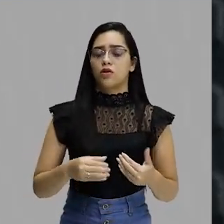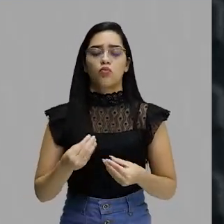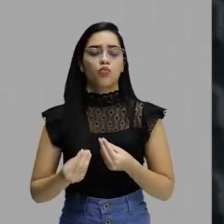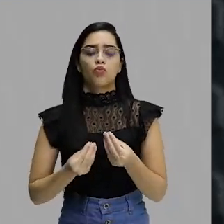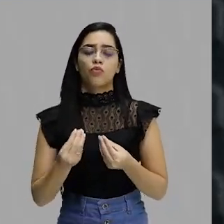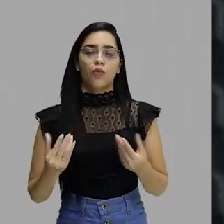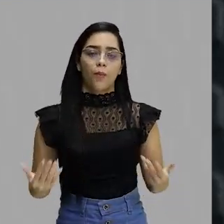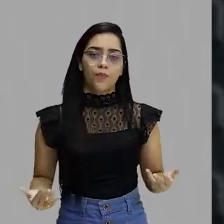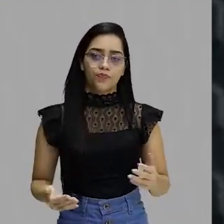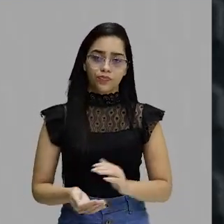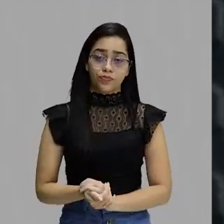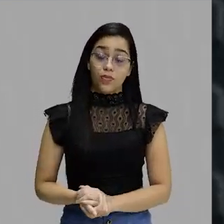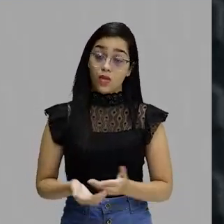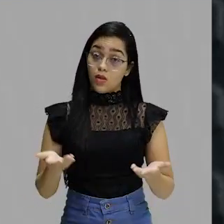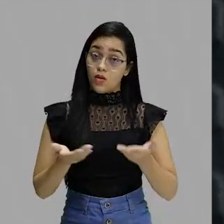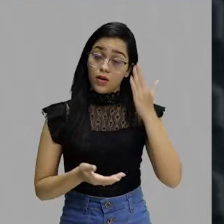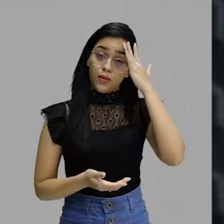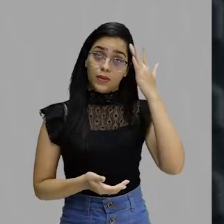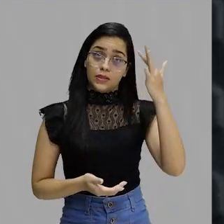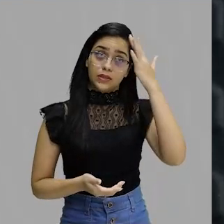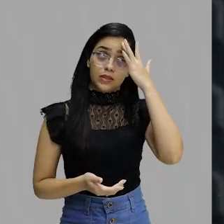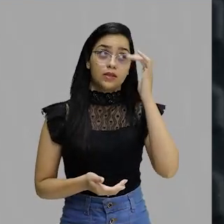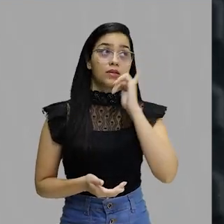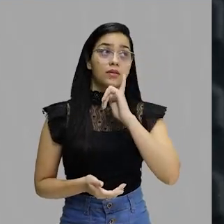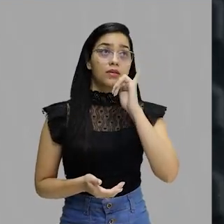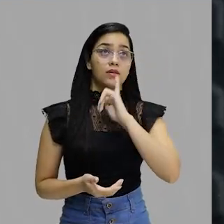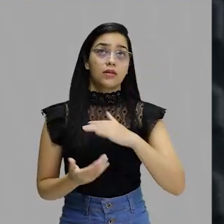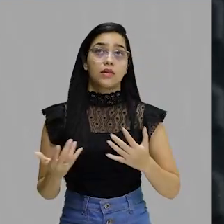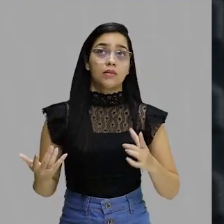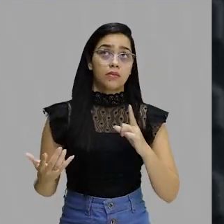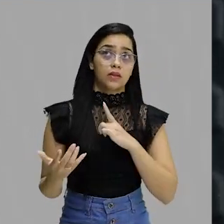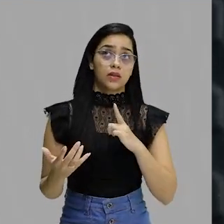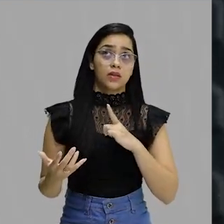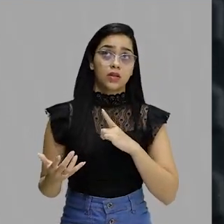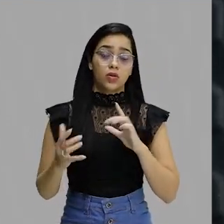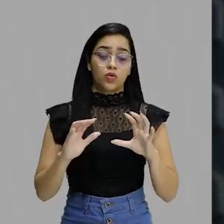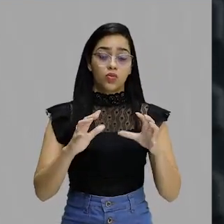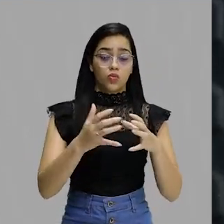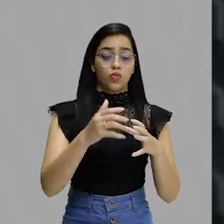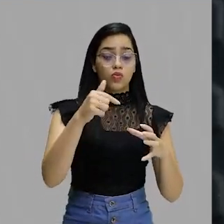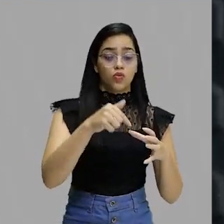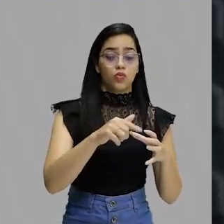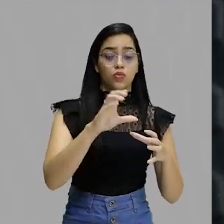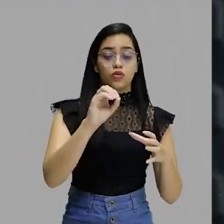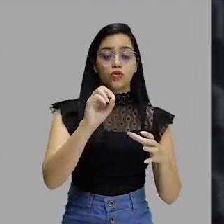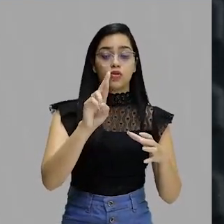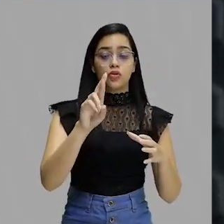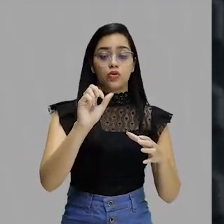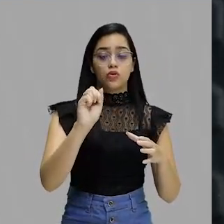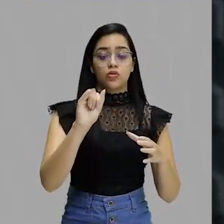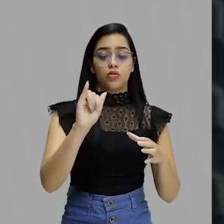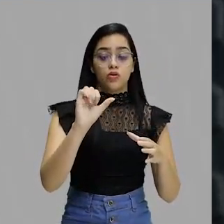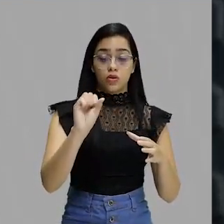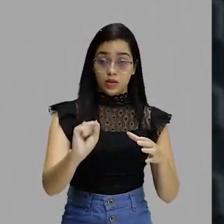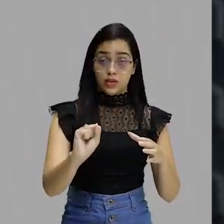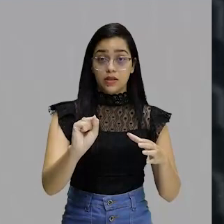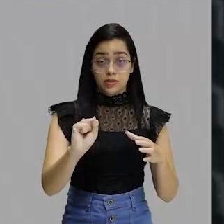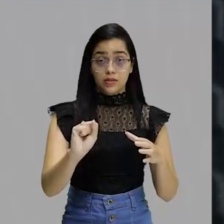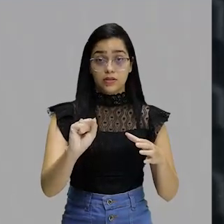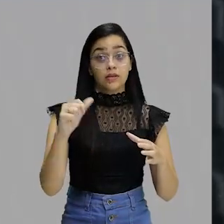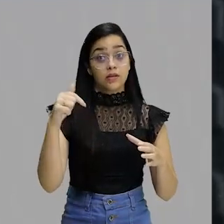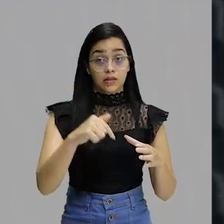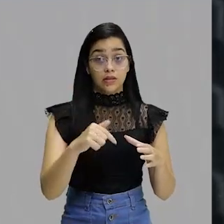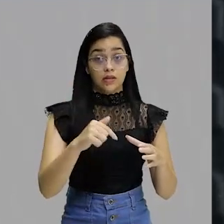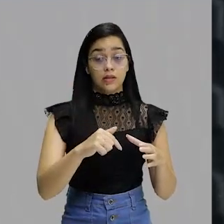assim? Vamos imaginar, por exemplo, uma colônia de corais, né? Os indivíduos de uma colônia de